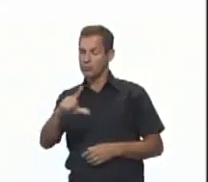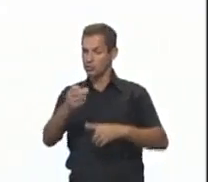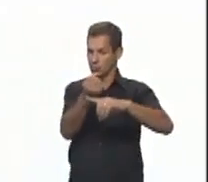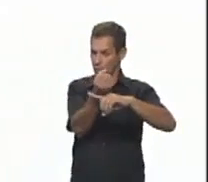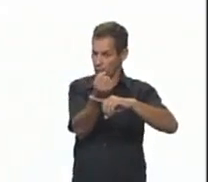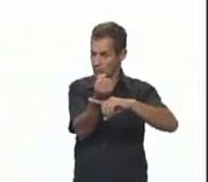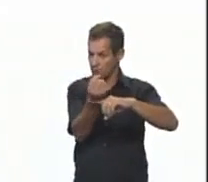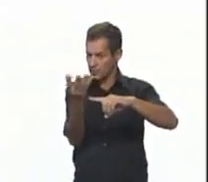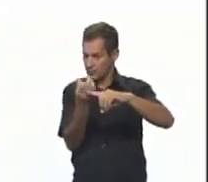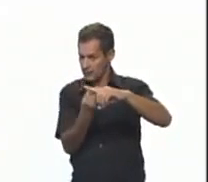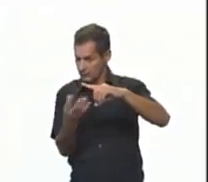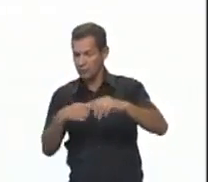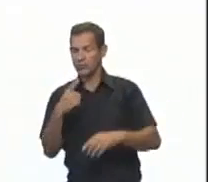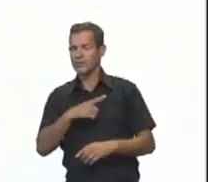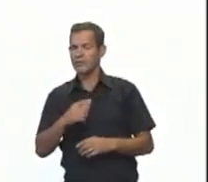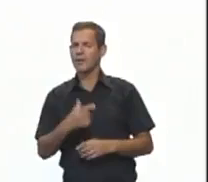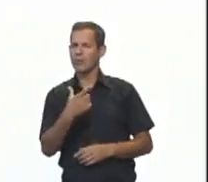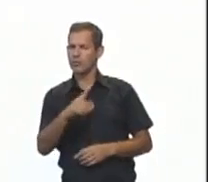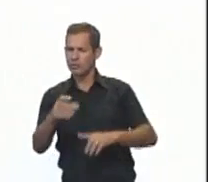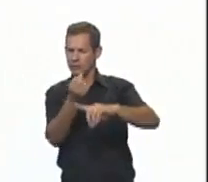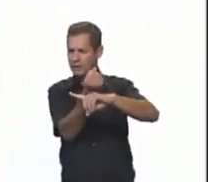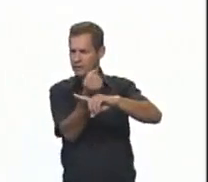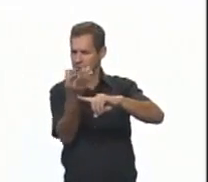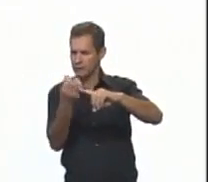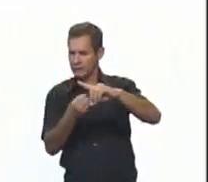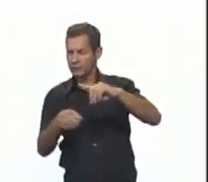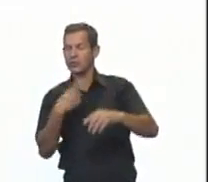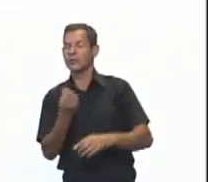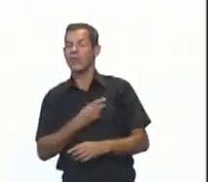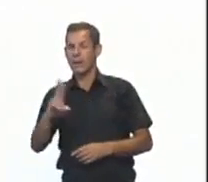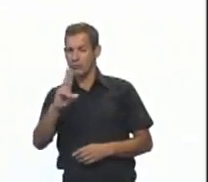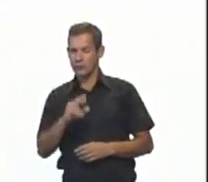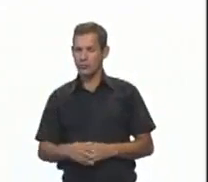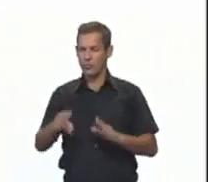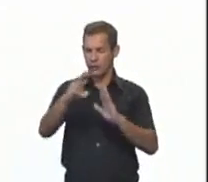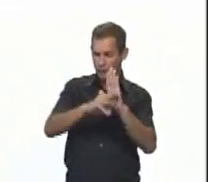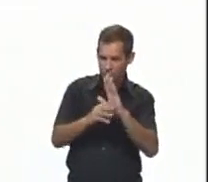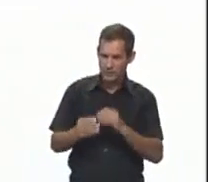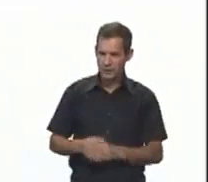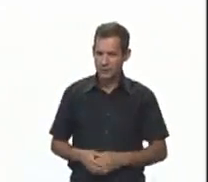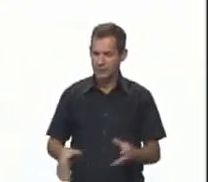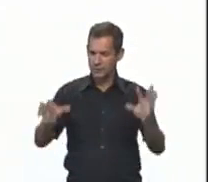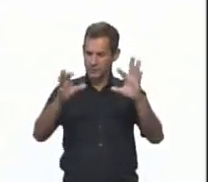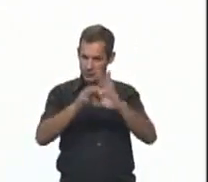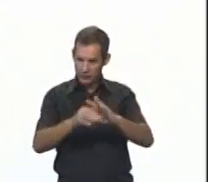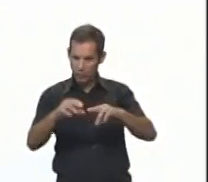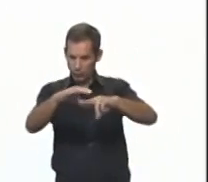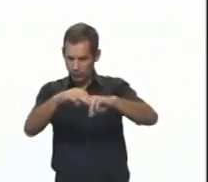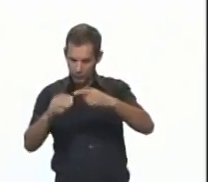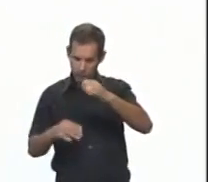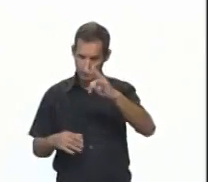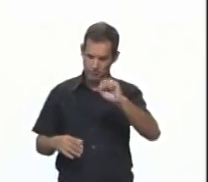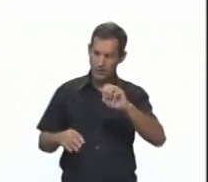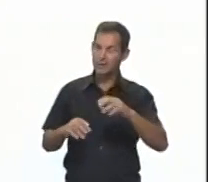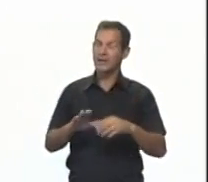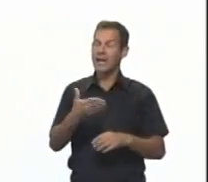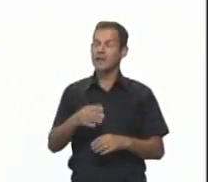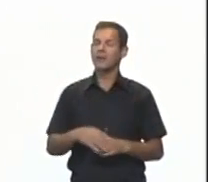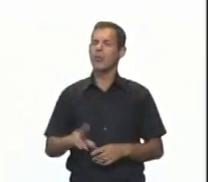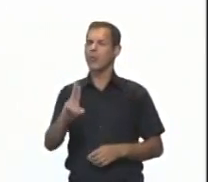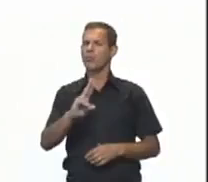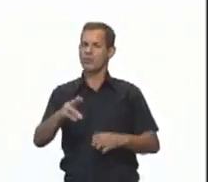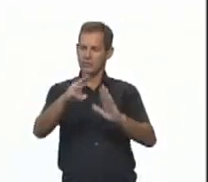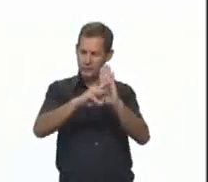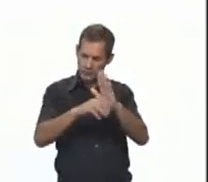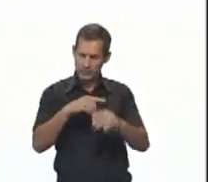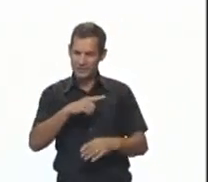outra função. Então, para a gente ter essa outra função, nós vamos utilizar o método da integração por partes. Então, para utilizar